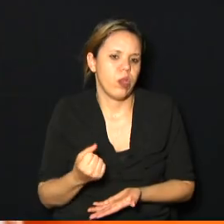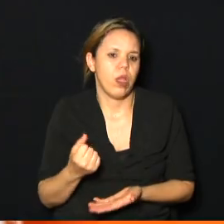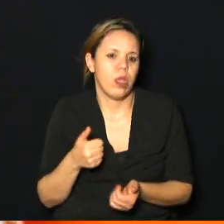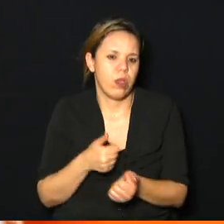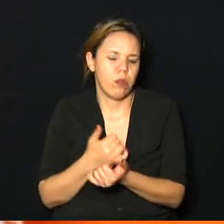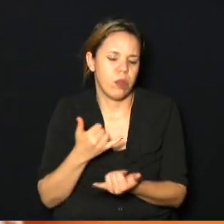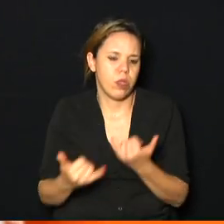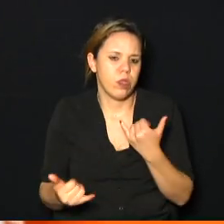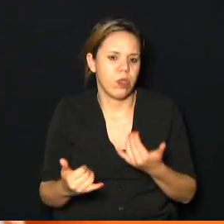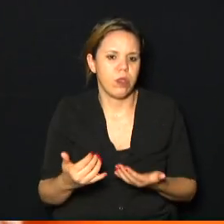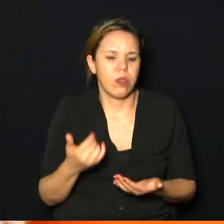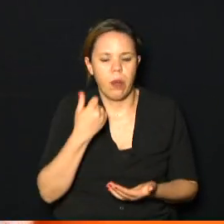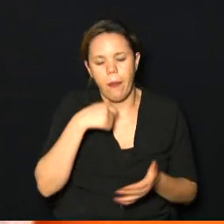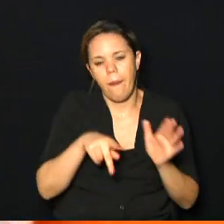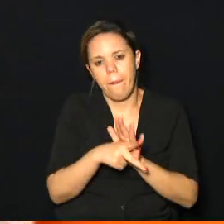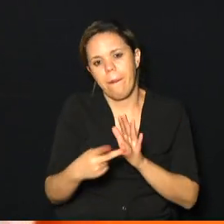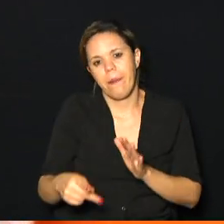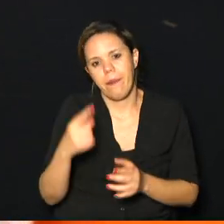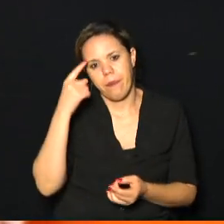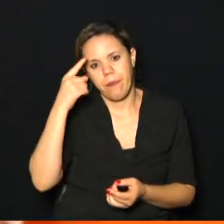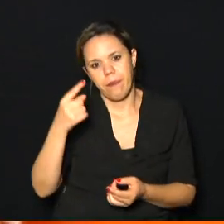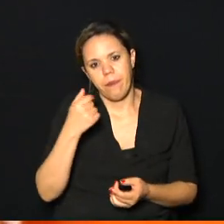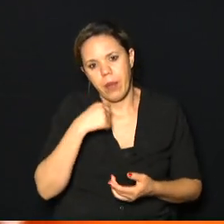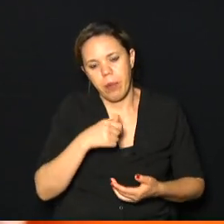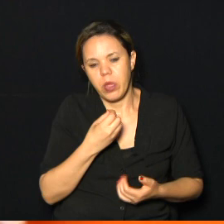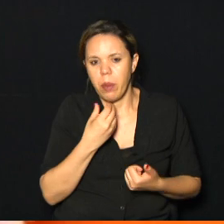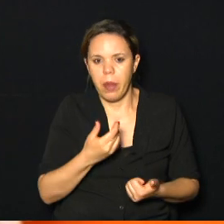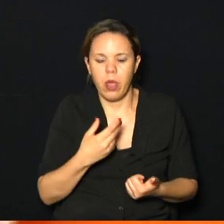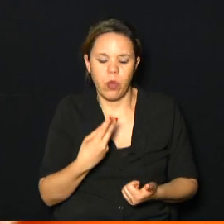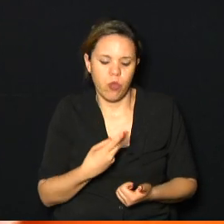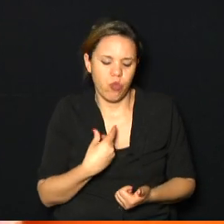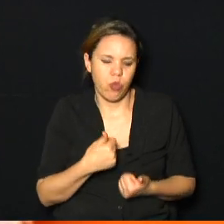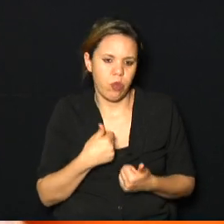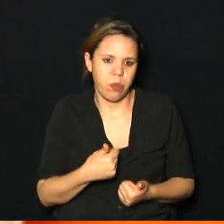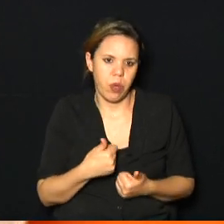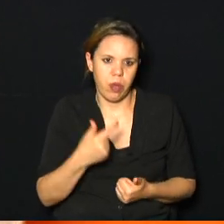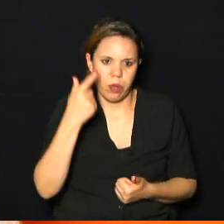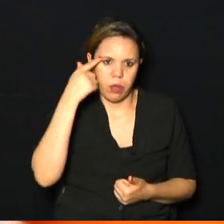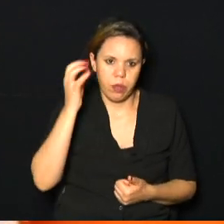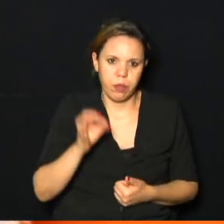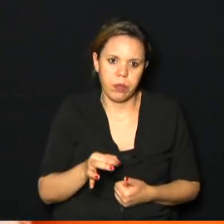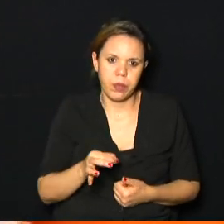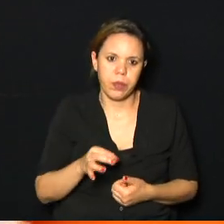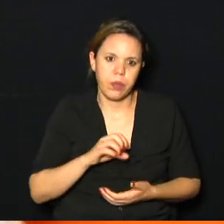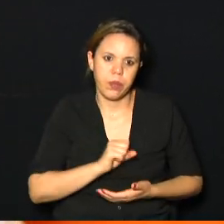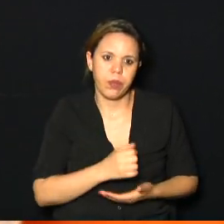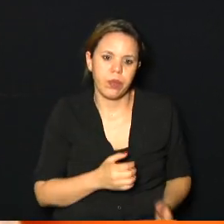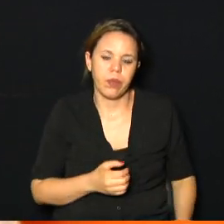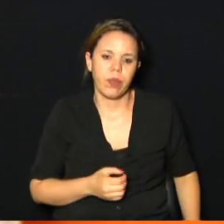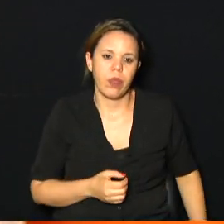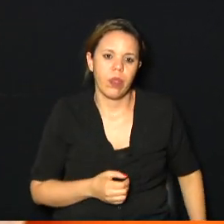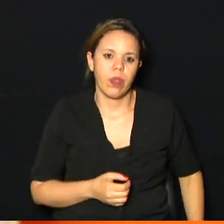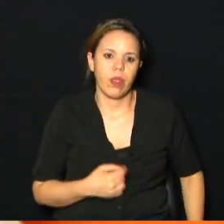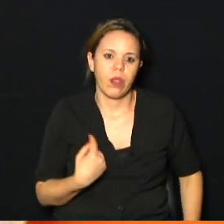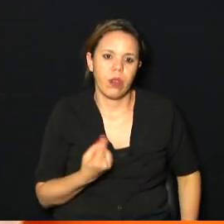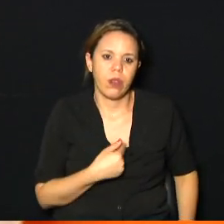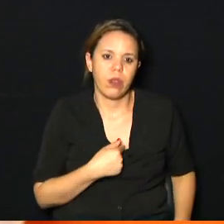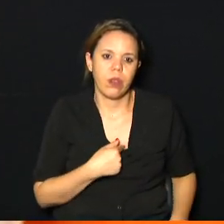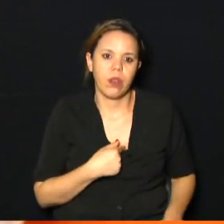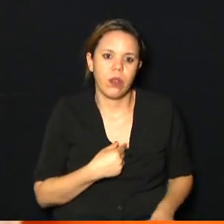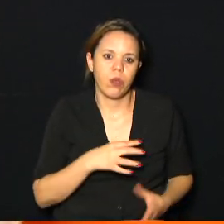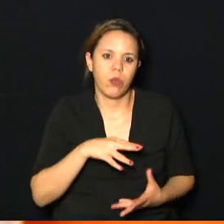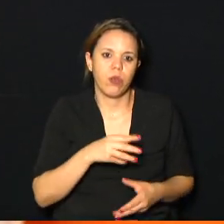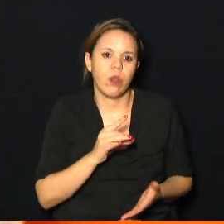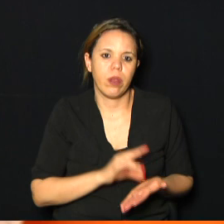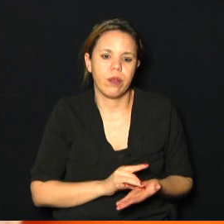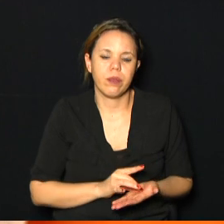também que a amamentação ideal é aquela em que mãe e bebê estão bem. Então, o ideal seria a amamentação, mas nós estamos no mundo